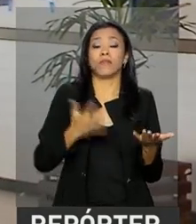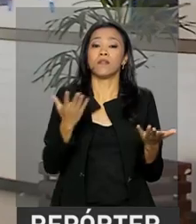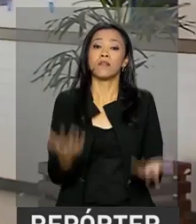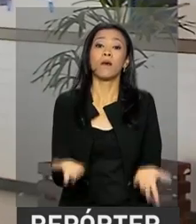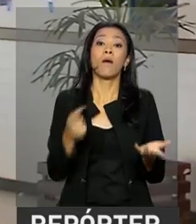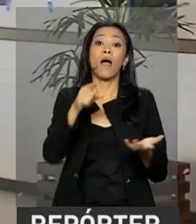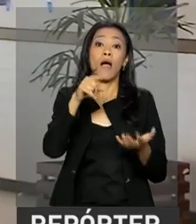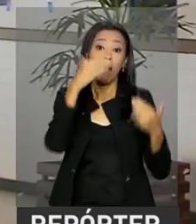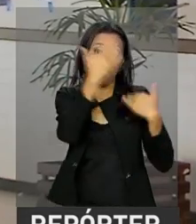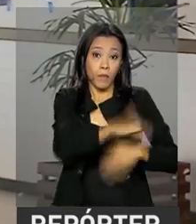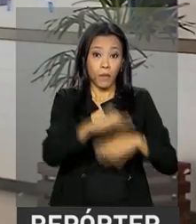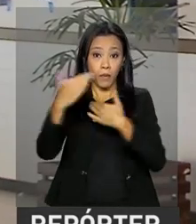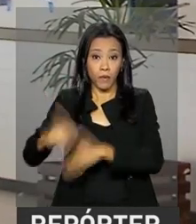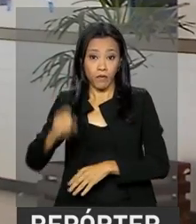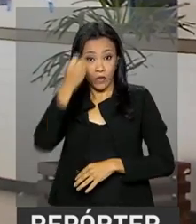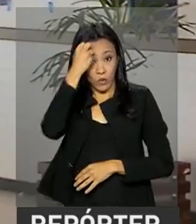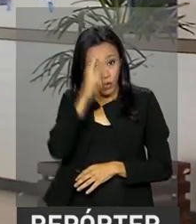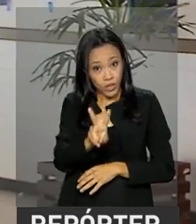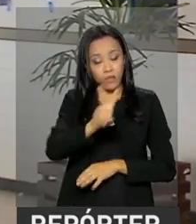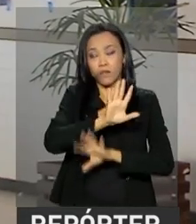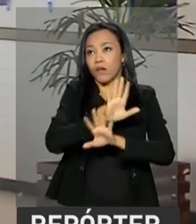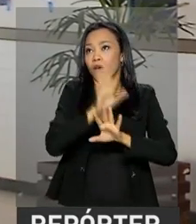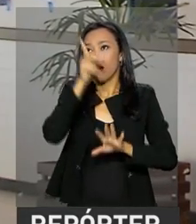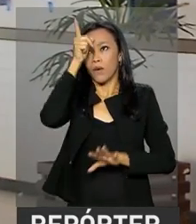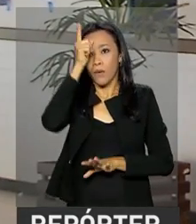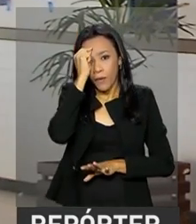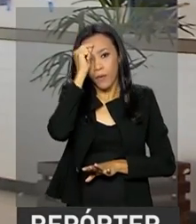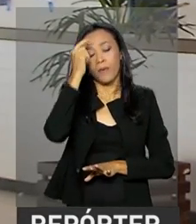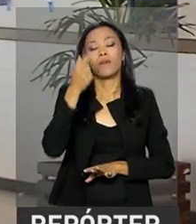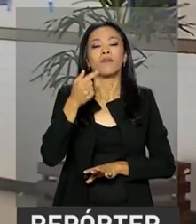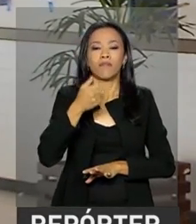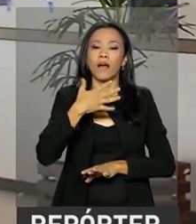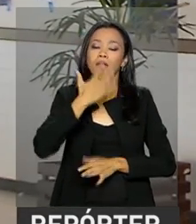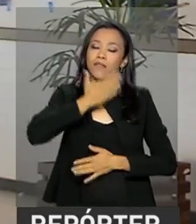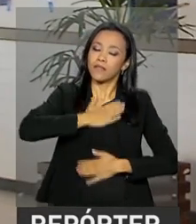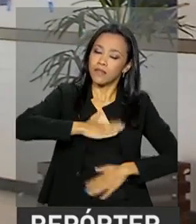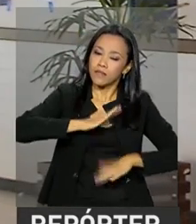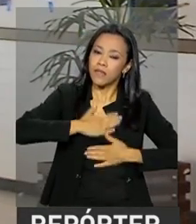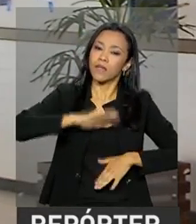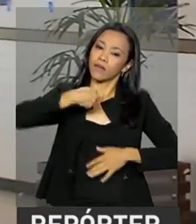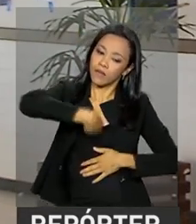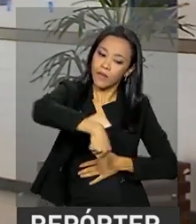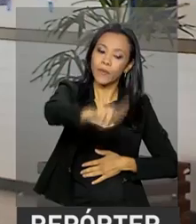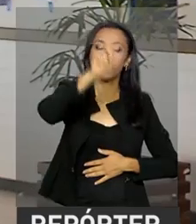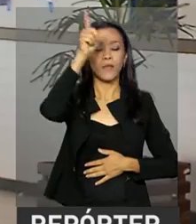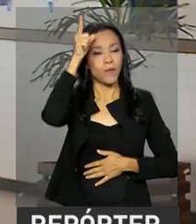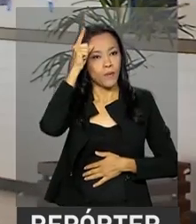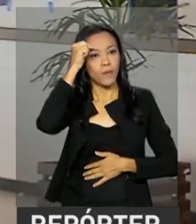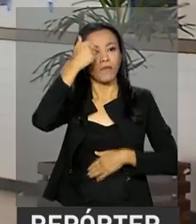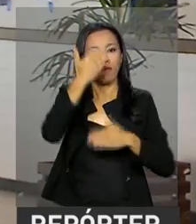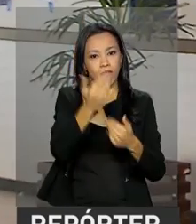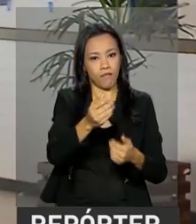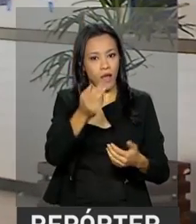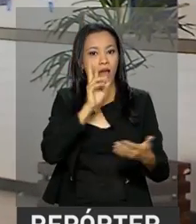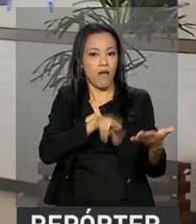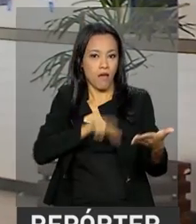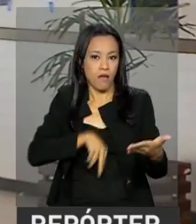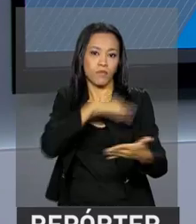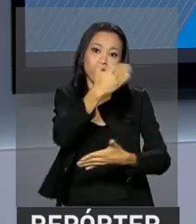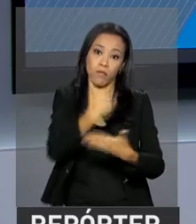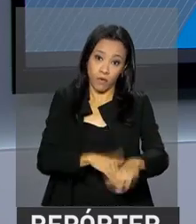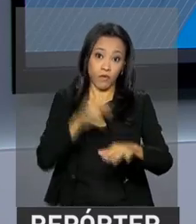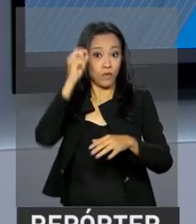prova sendo feita em dois finais de semanas distintos possibilita que o aluno vá um pouco mais tranquilo um pouco mais descansado sobretudo para o segundo